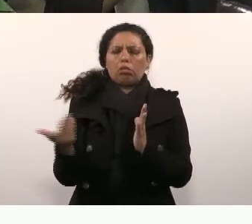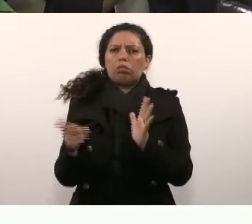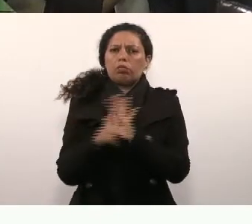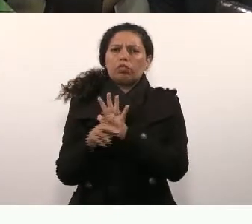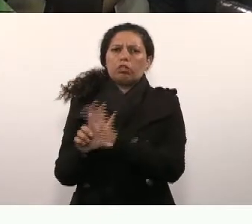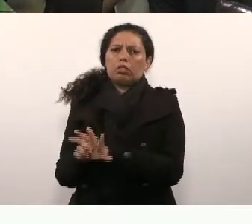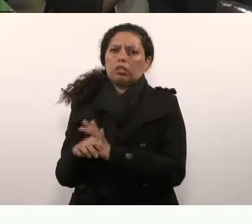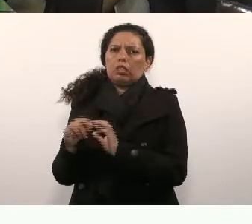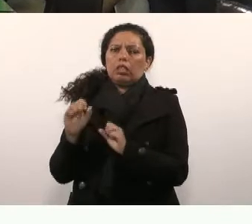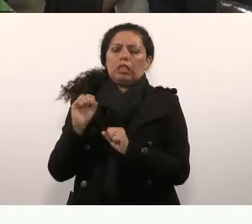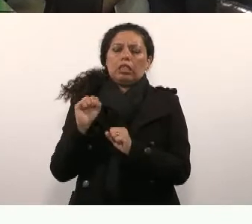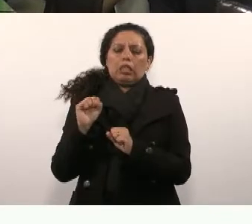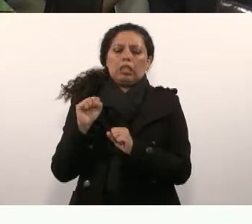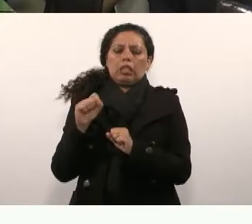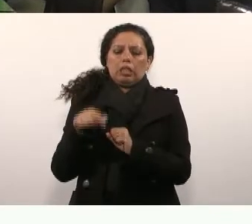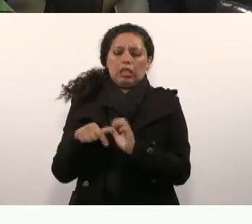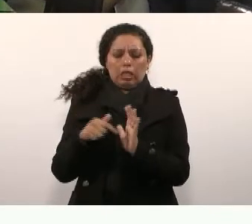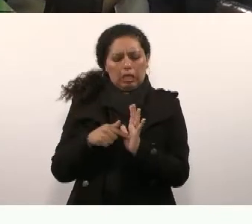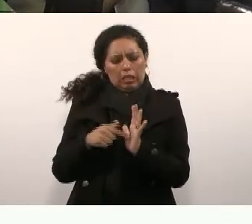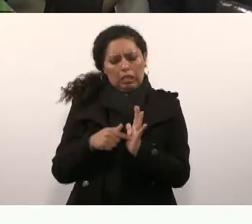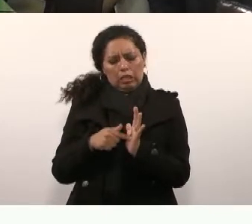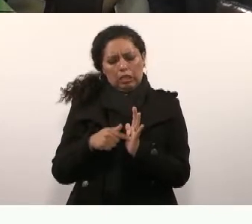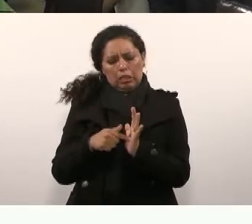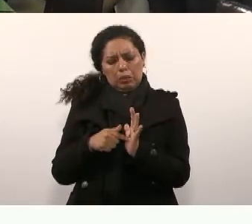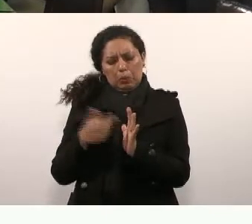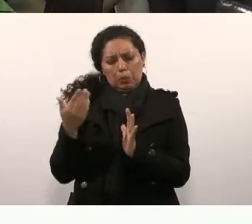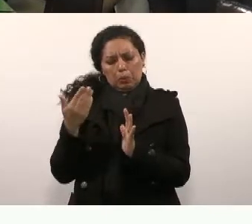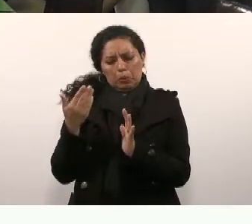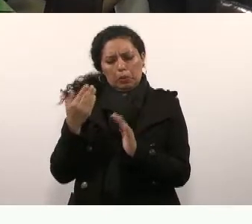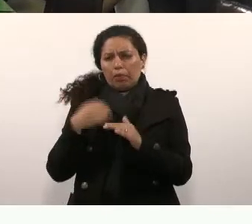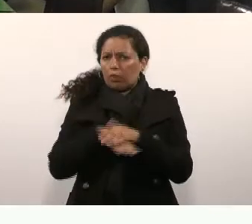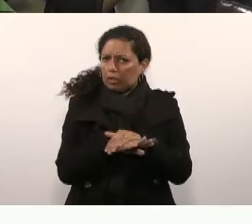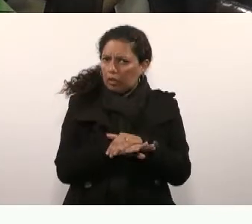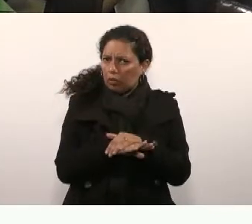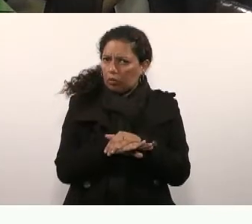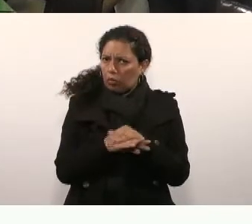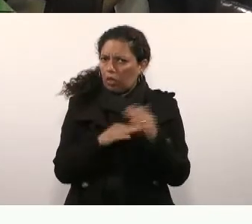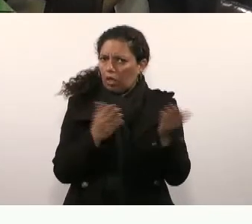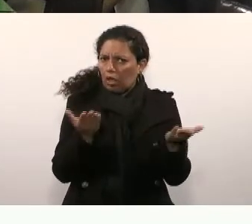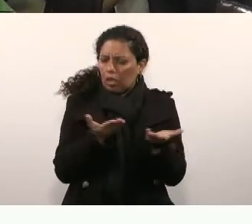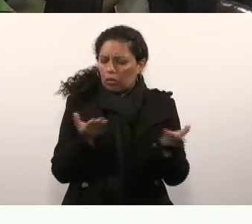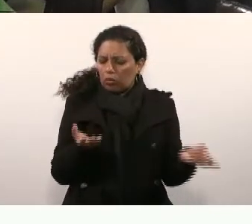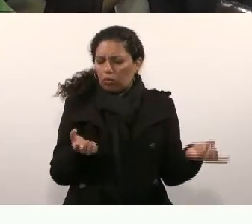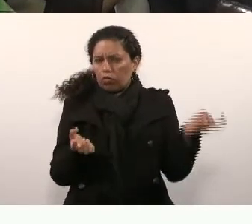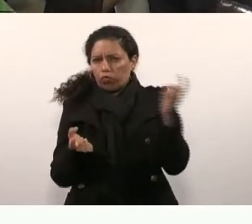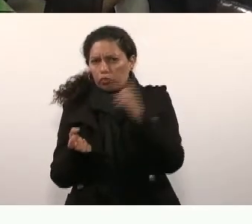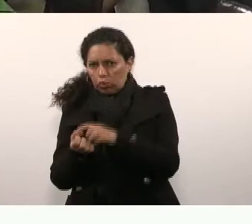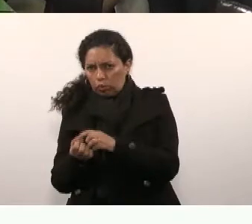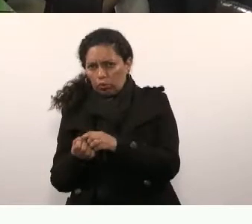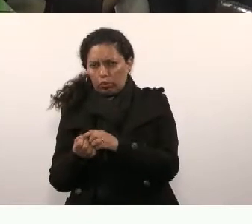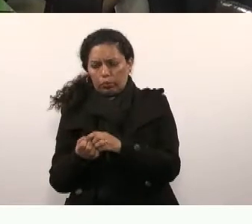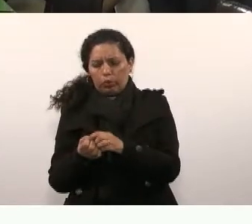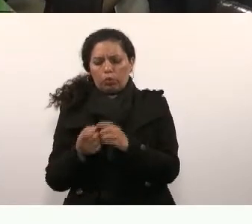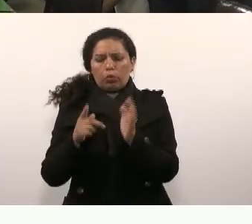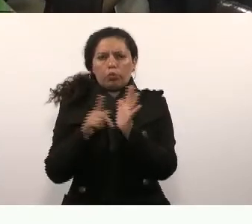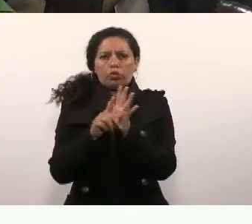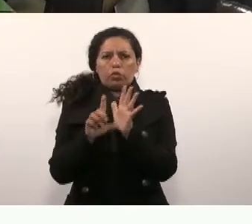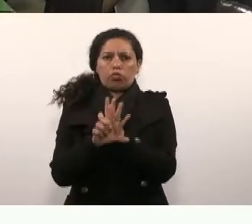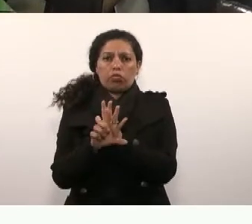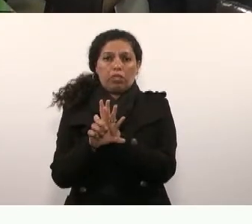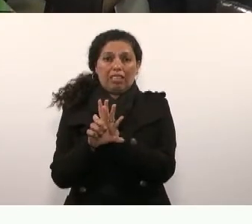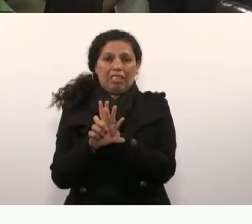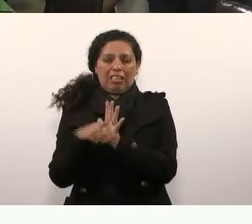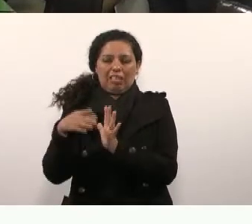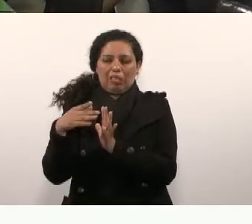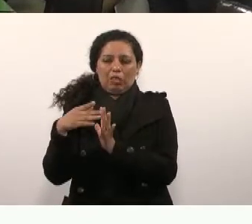foi desarquivado, porque é interessante e eu acho que é autoexplicativo, né? O projeto na legislatura passada não